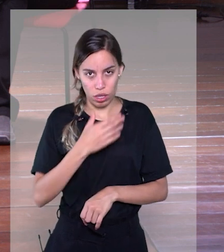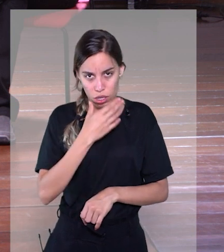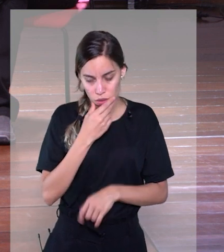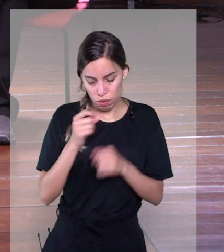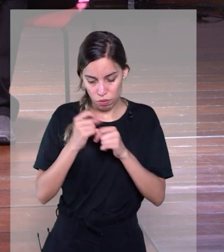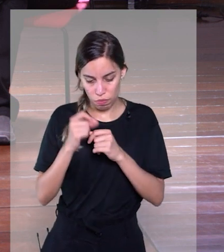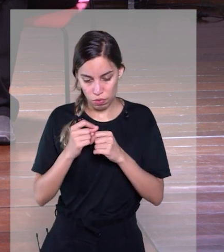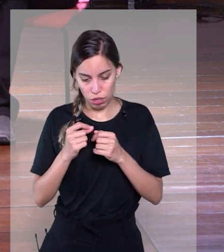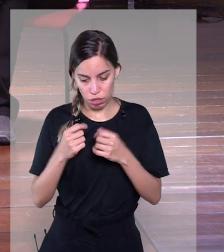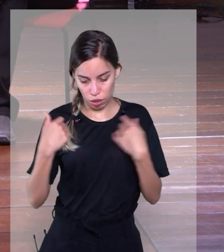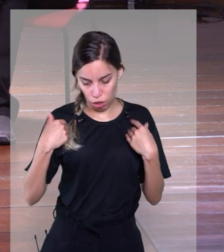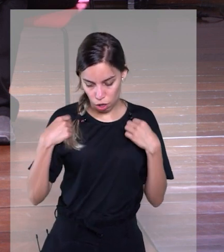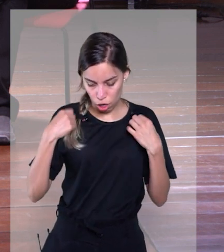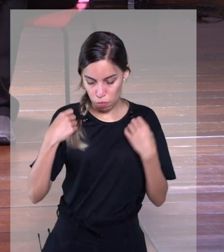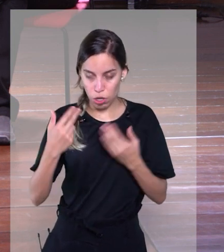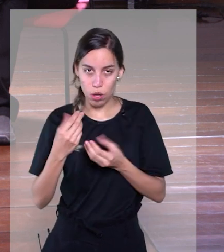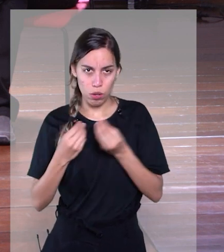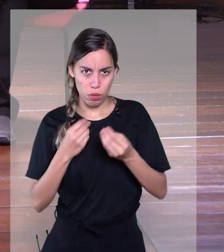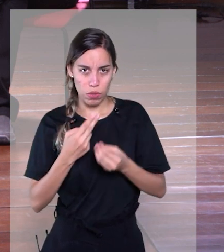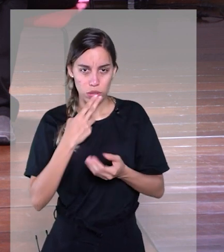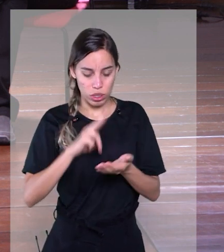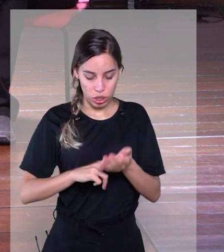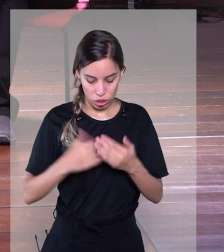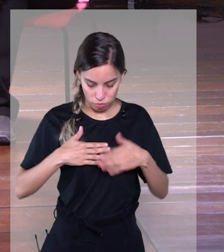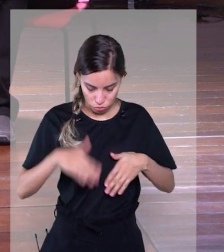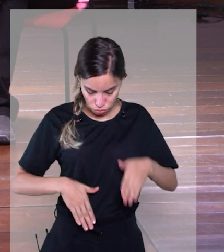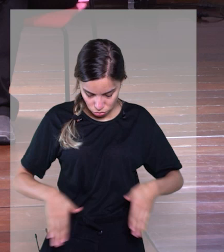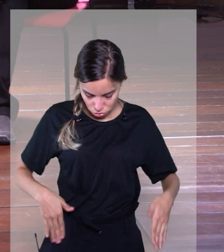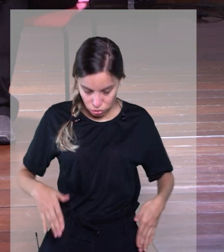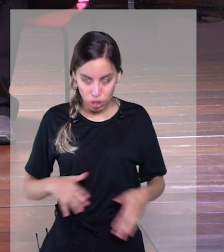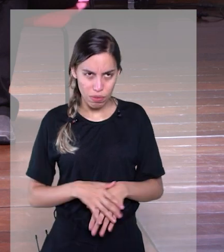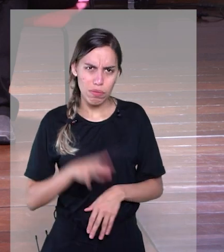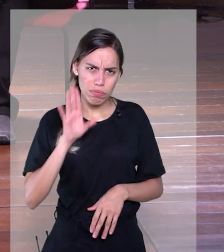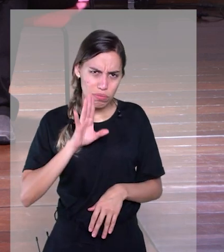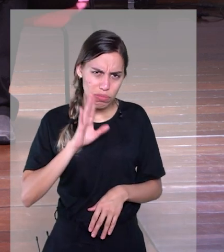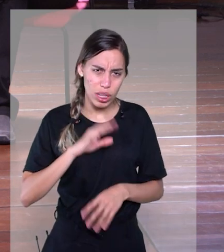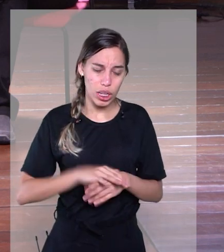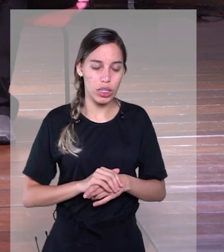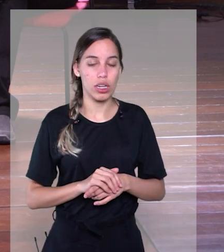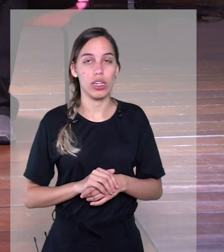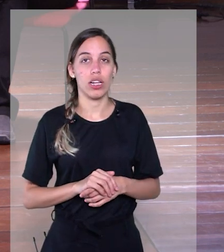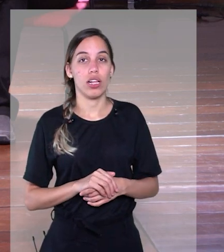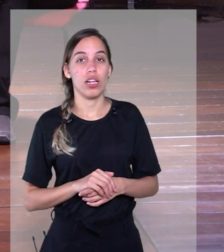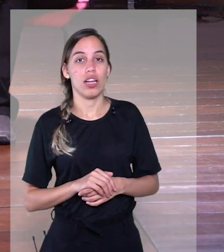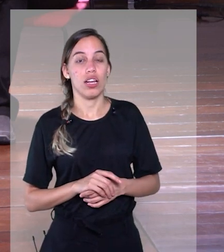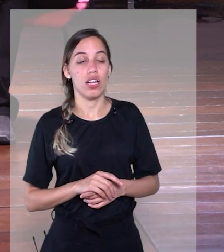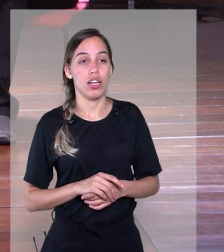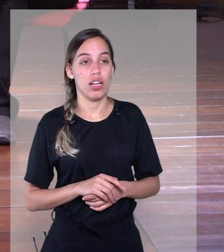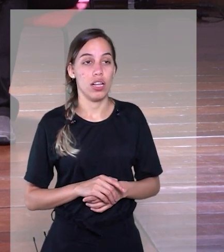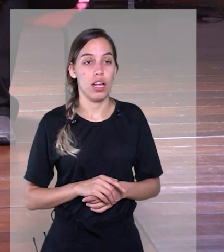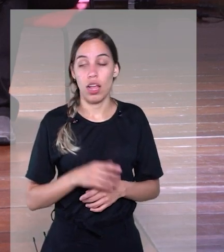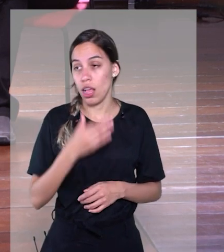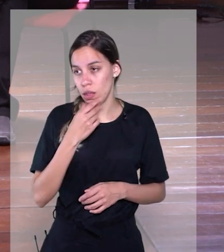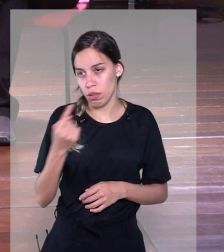meio translúcidos, muito bonitos, enfim, foi muito bacana. E durante a preparação, ele foi me visitar lá no Rio. Eu